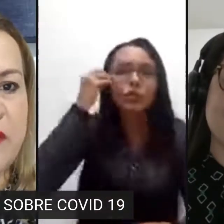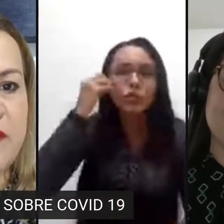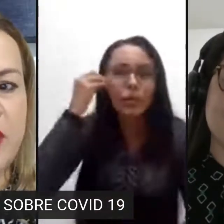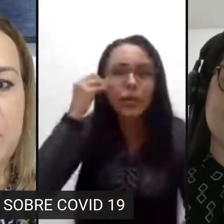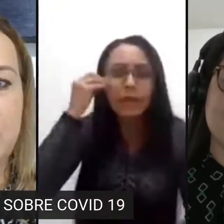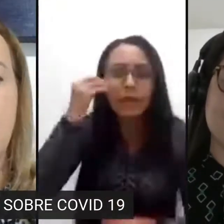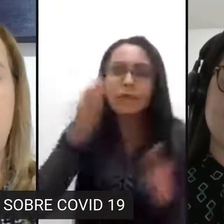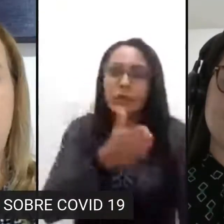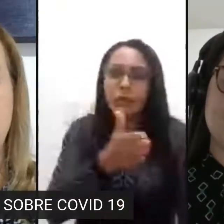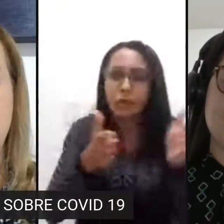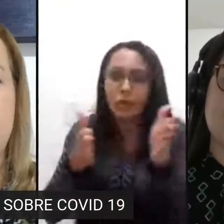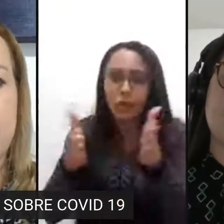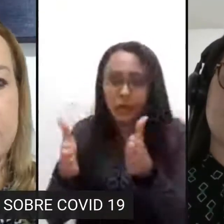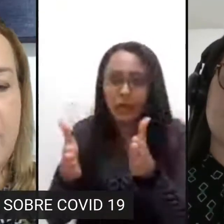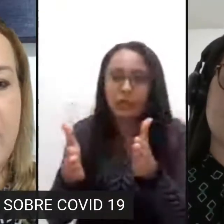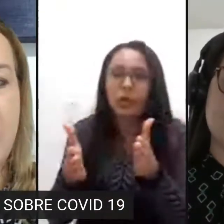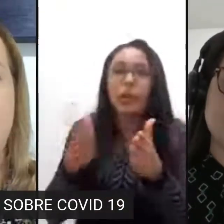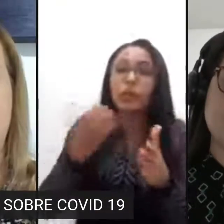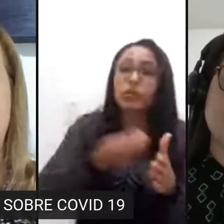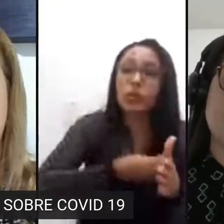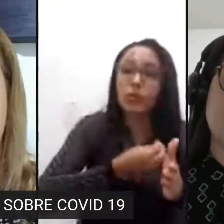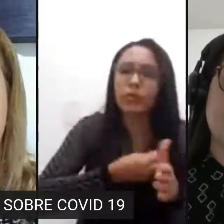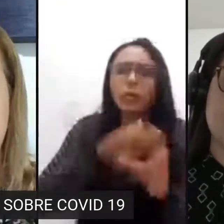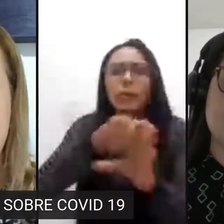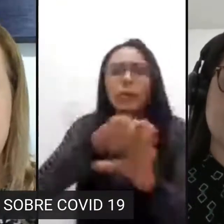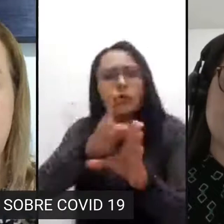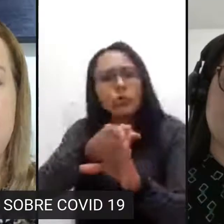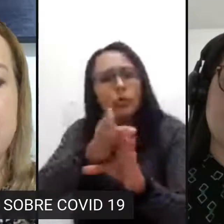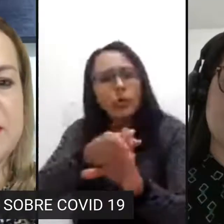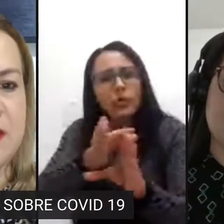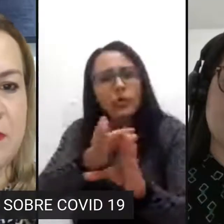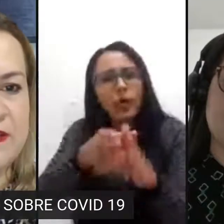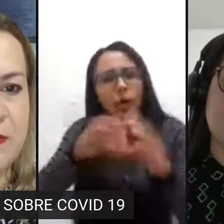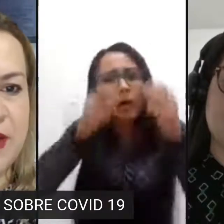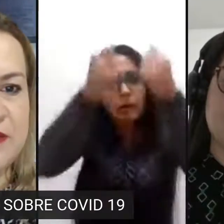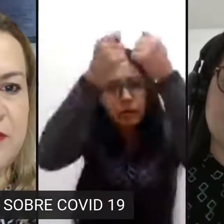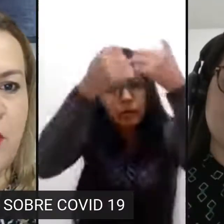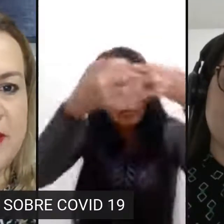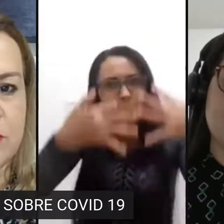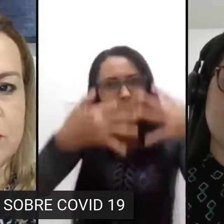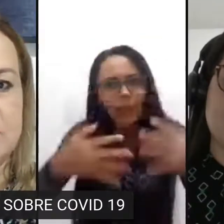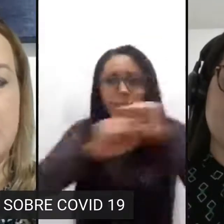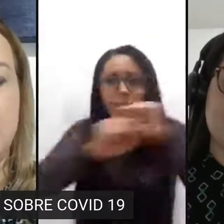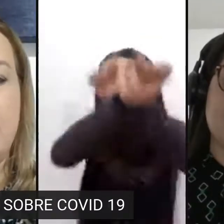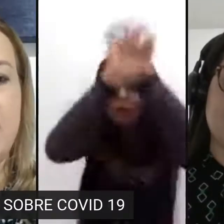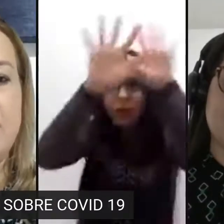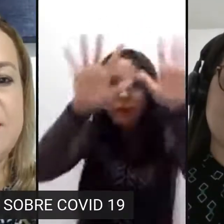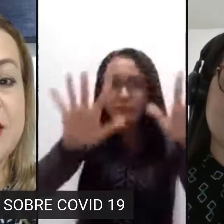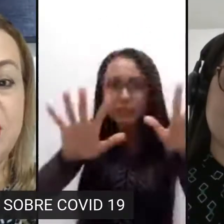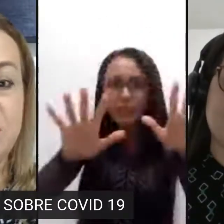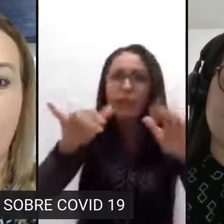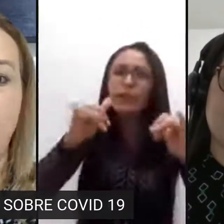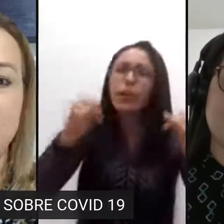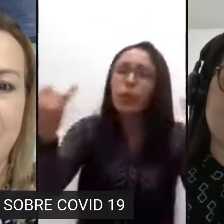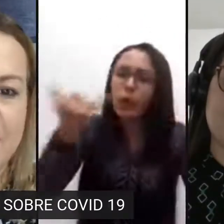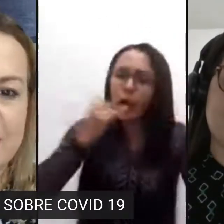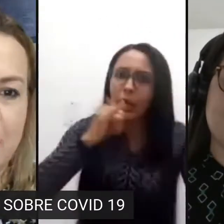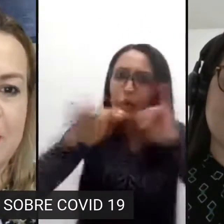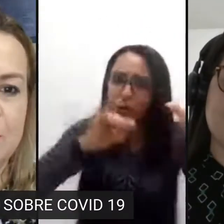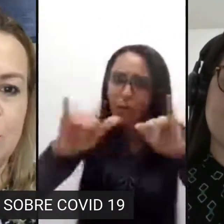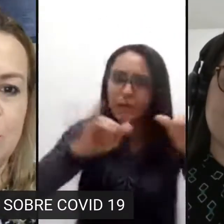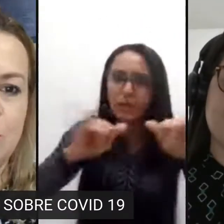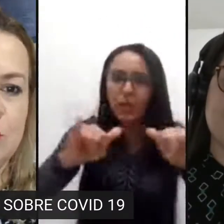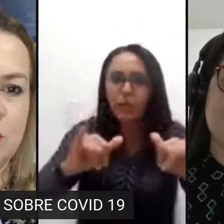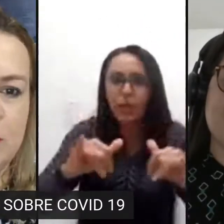estamos vivendo para nos orientar, para esclarecer e para trazer mais e mais informações. Então, Clarissa, desde já,